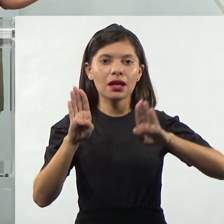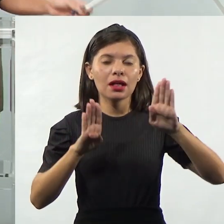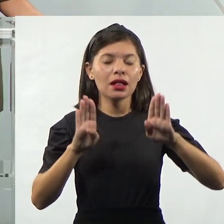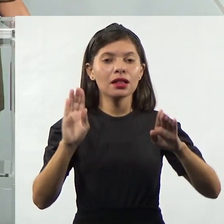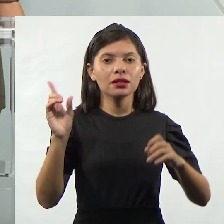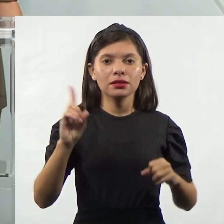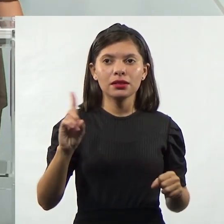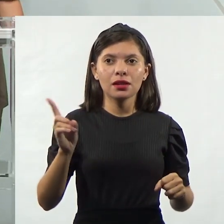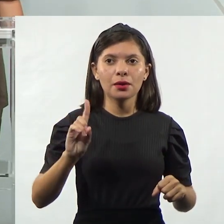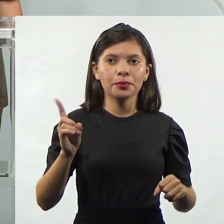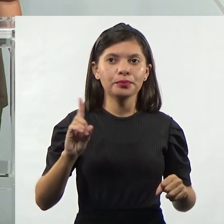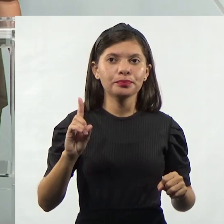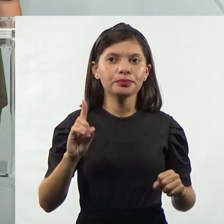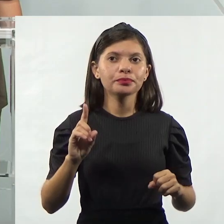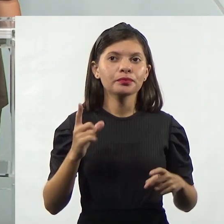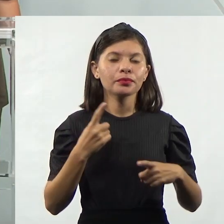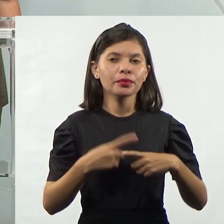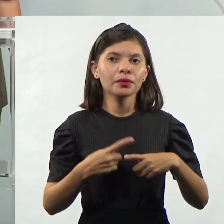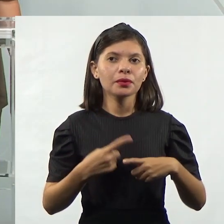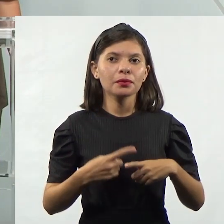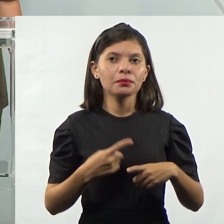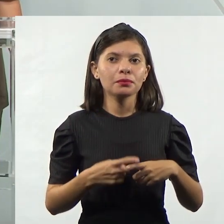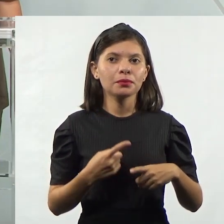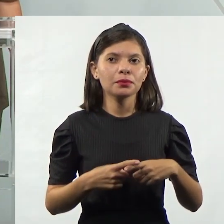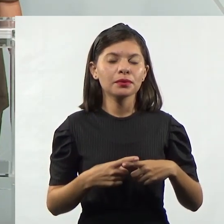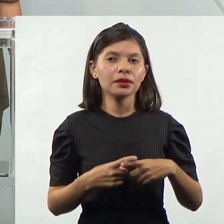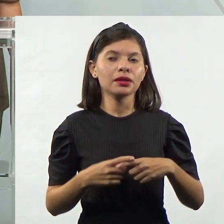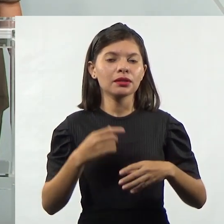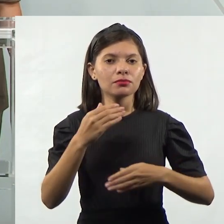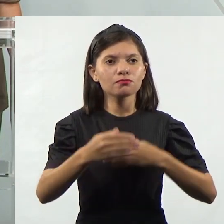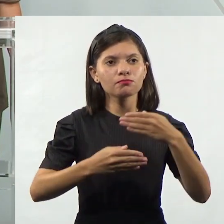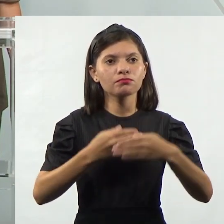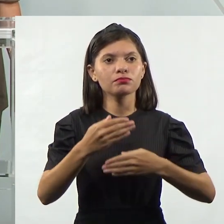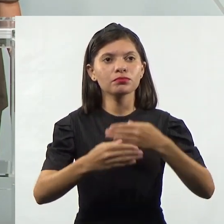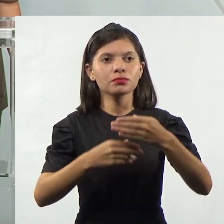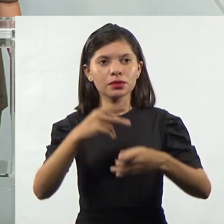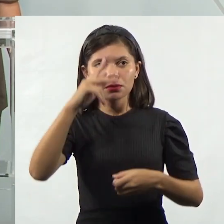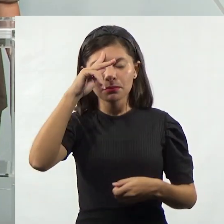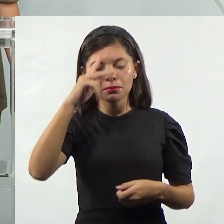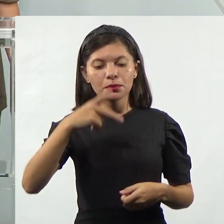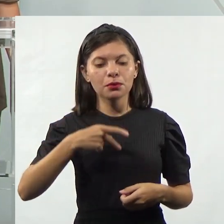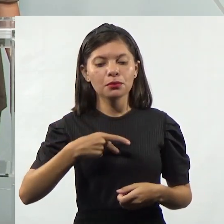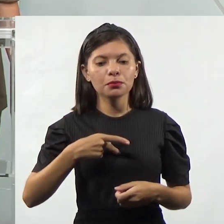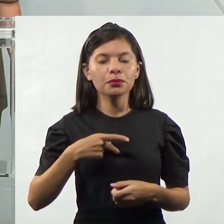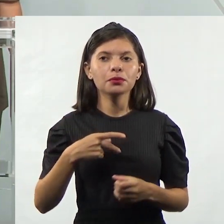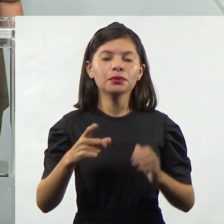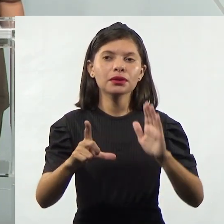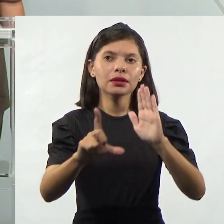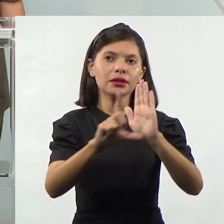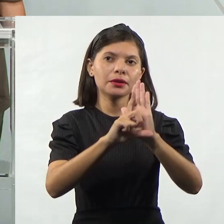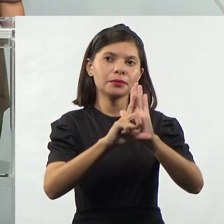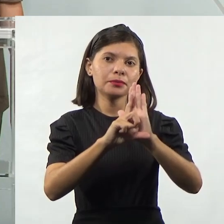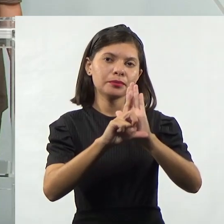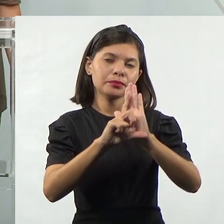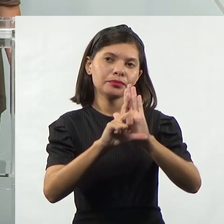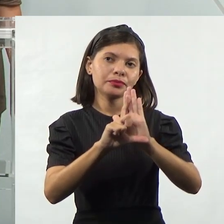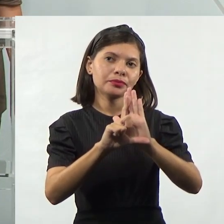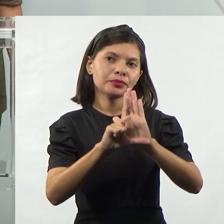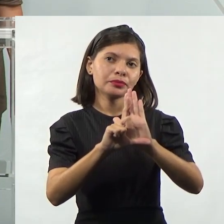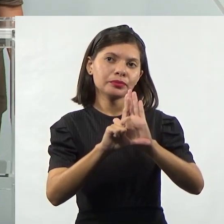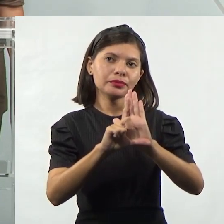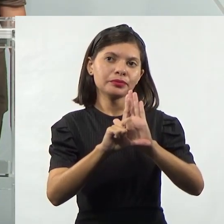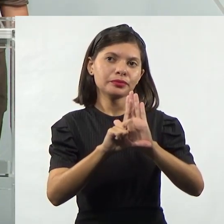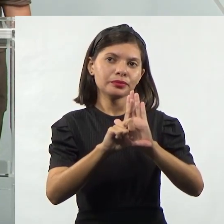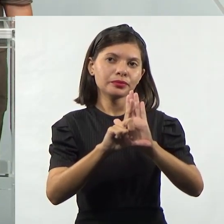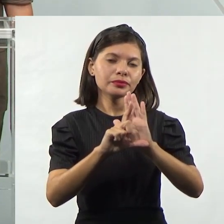vão licitar pela 14133, porque elas têm o procedimento próprio lá nas leis das estatais, né? Então, as empresas públicas e as sociedades de